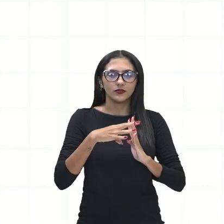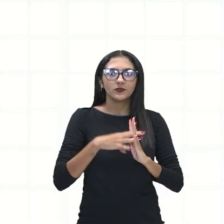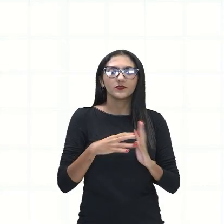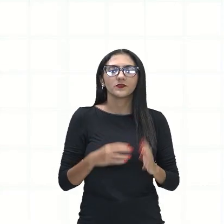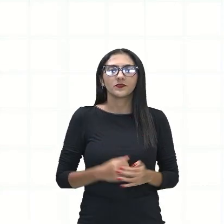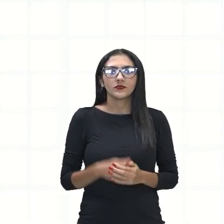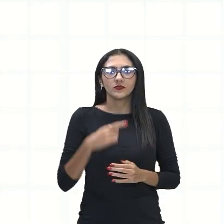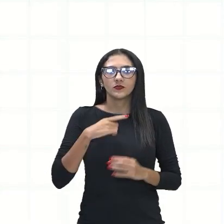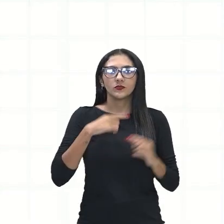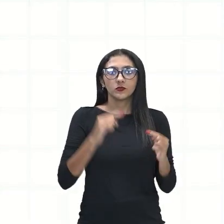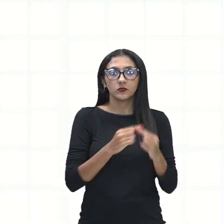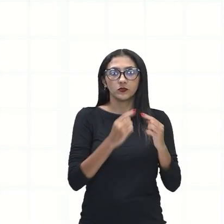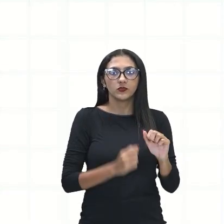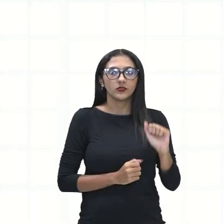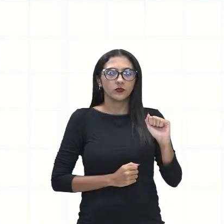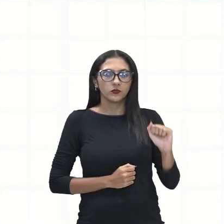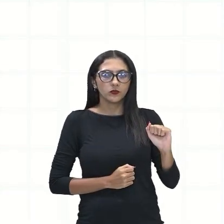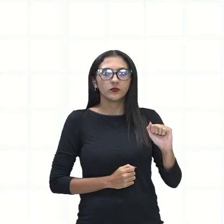consoante.